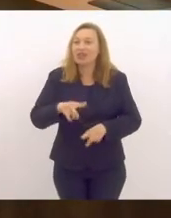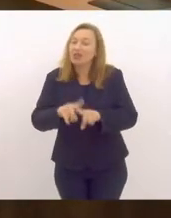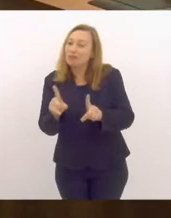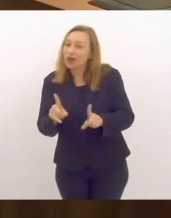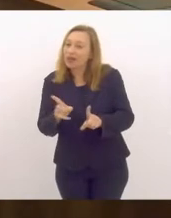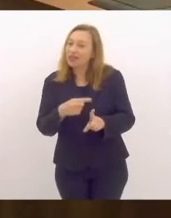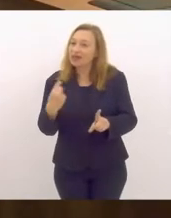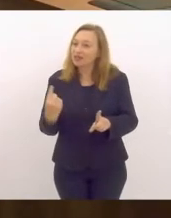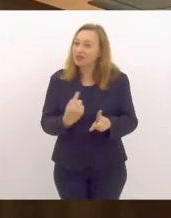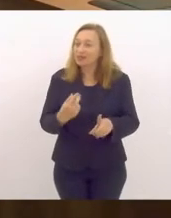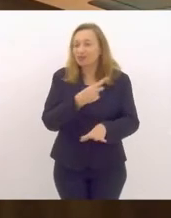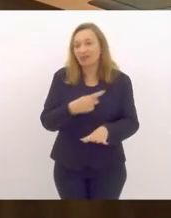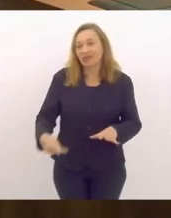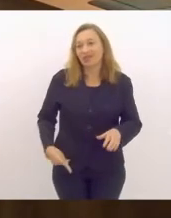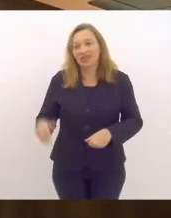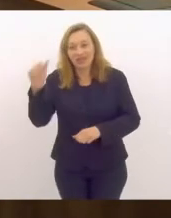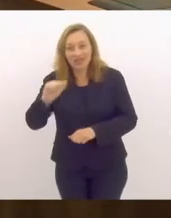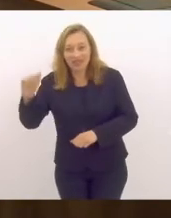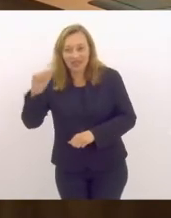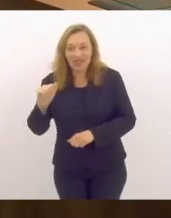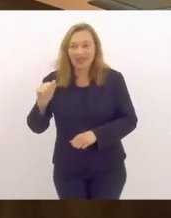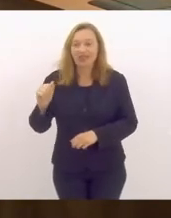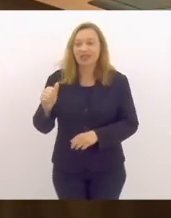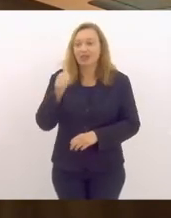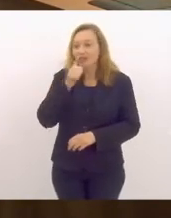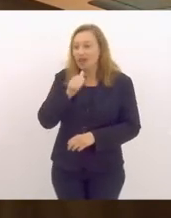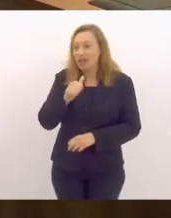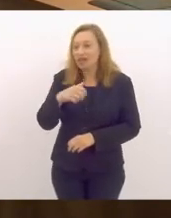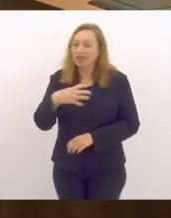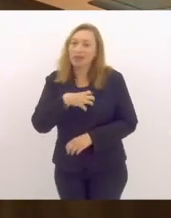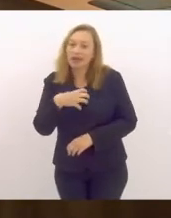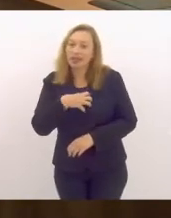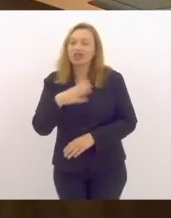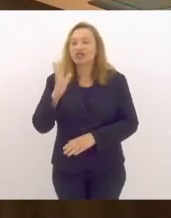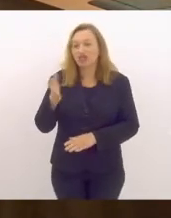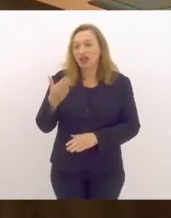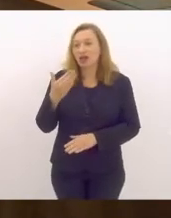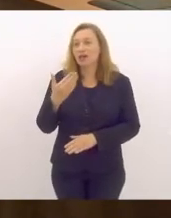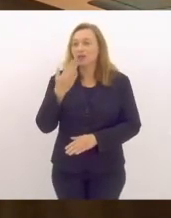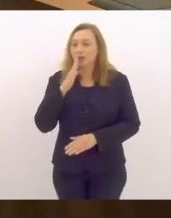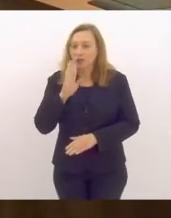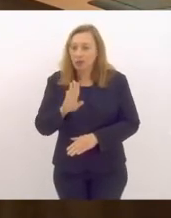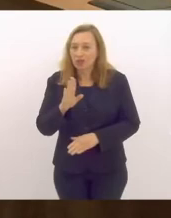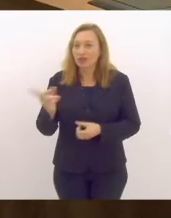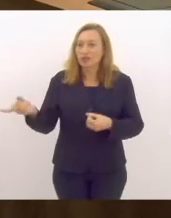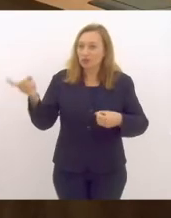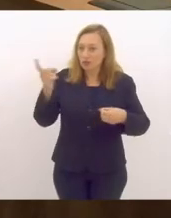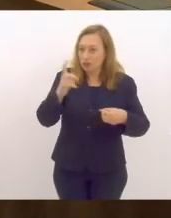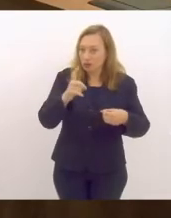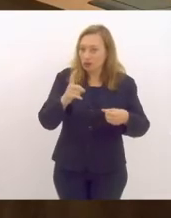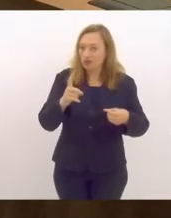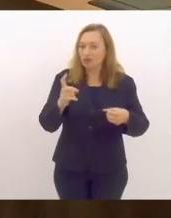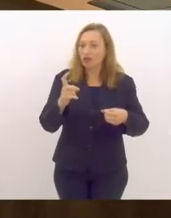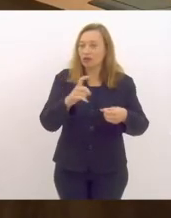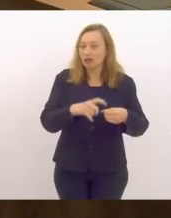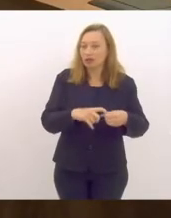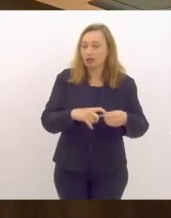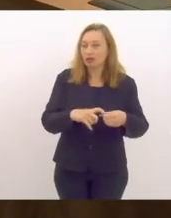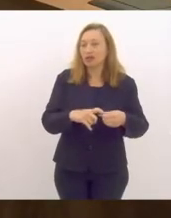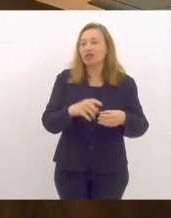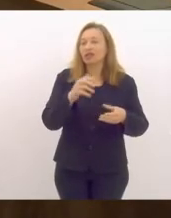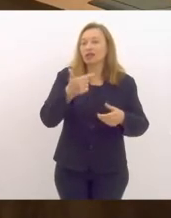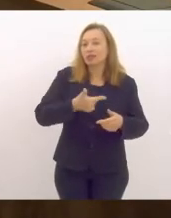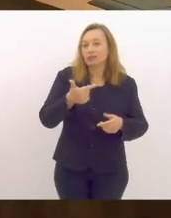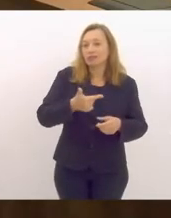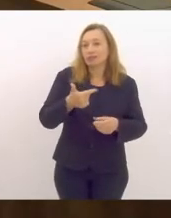a nossa presidente da Associação das Baianas do Acarajé já se comprometeu que, quando voltar na próxima discussão,